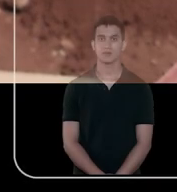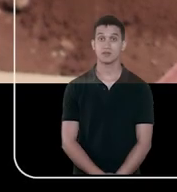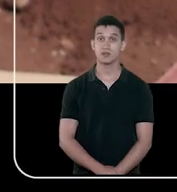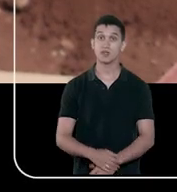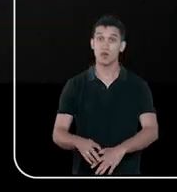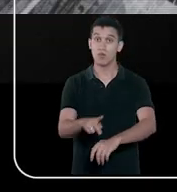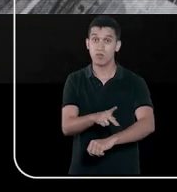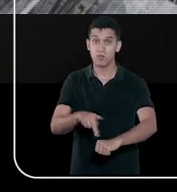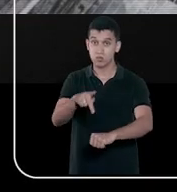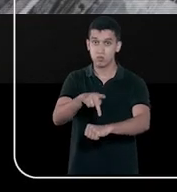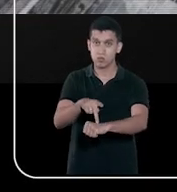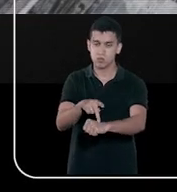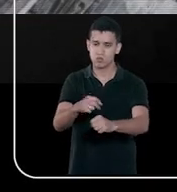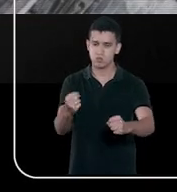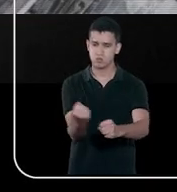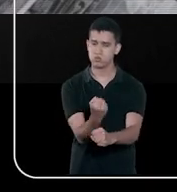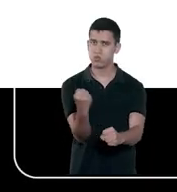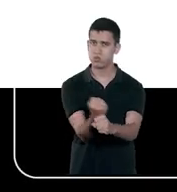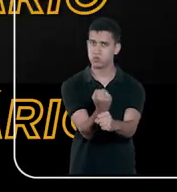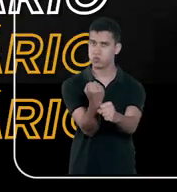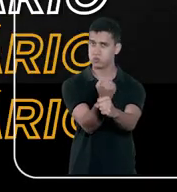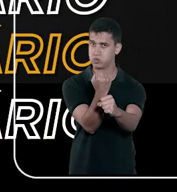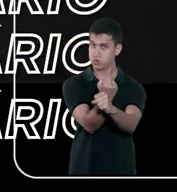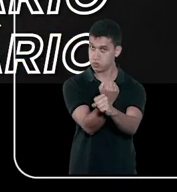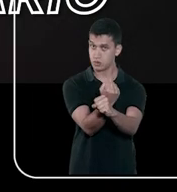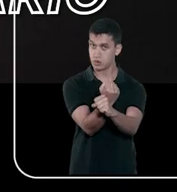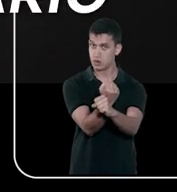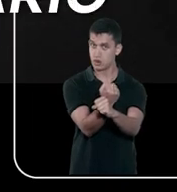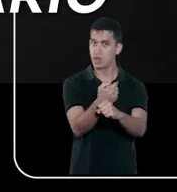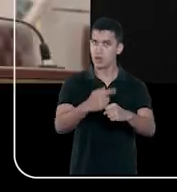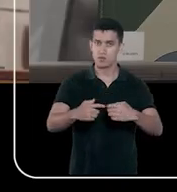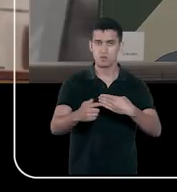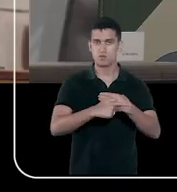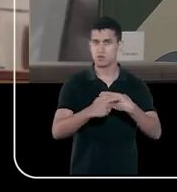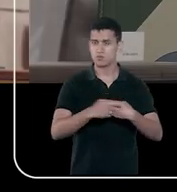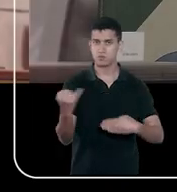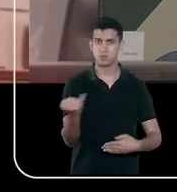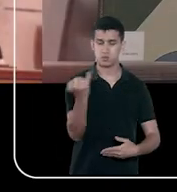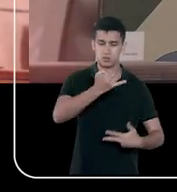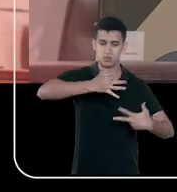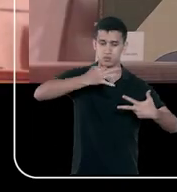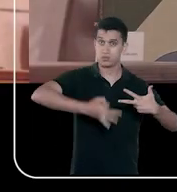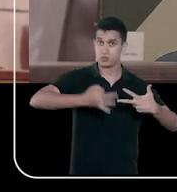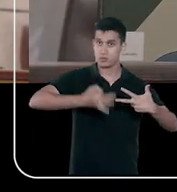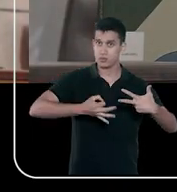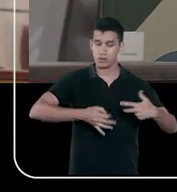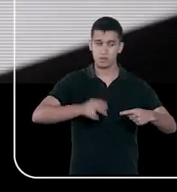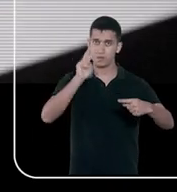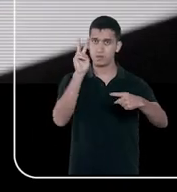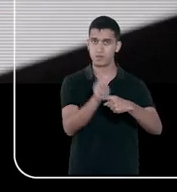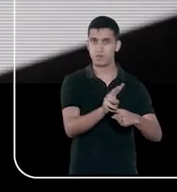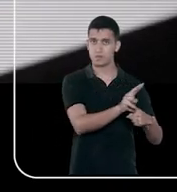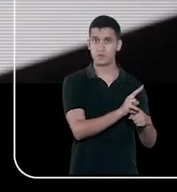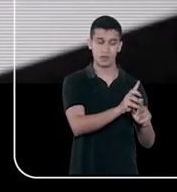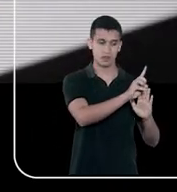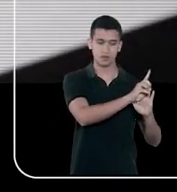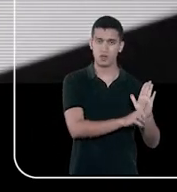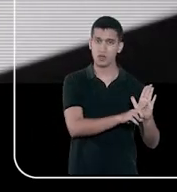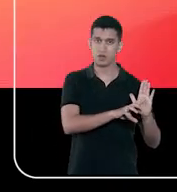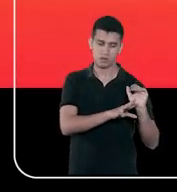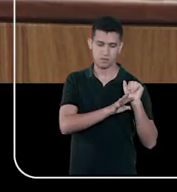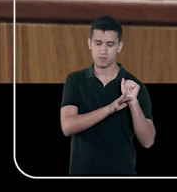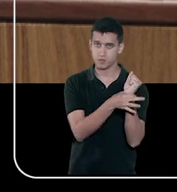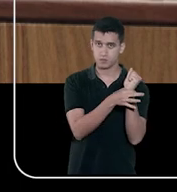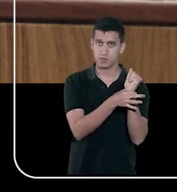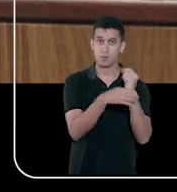Uma nação em edificação. É papel elementar do Judiciário a proteção aos direitos e